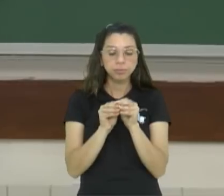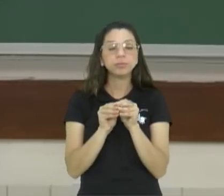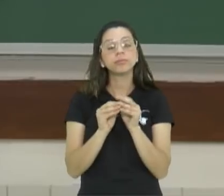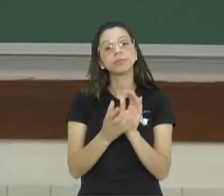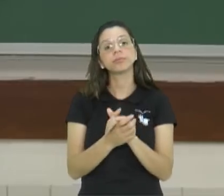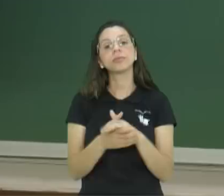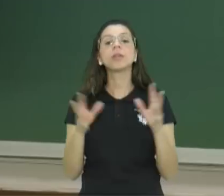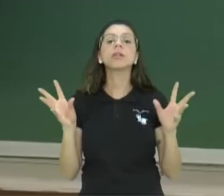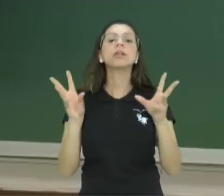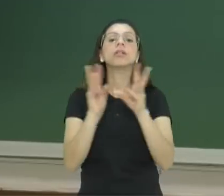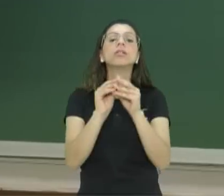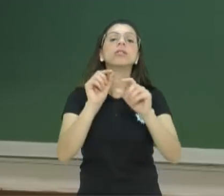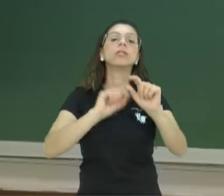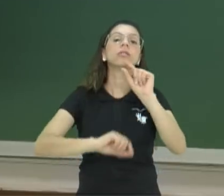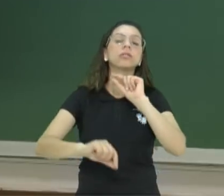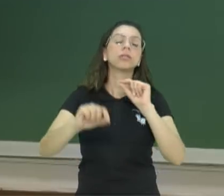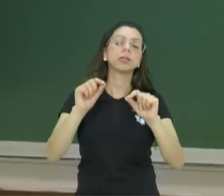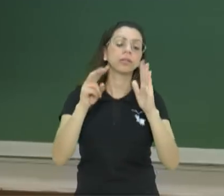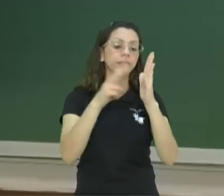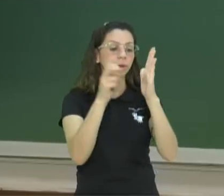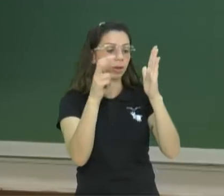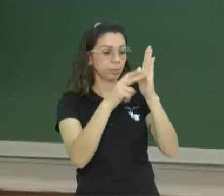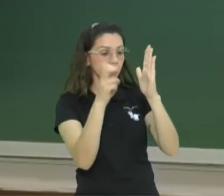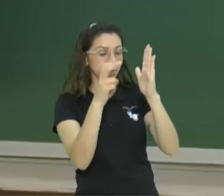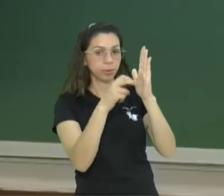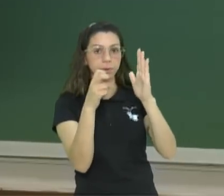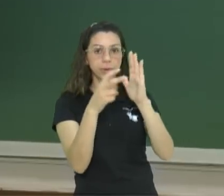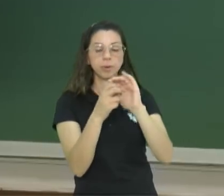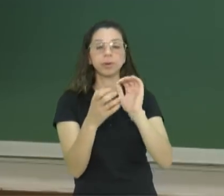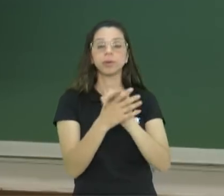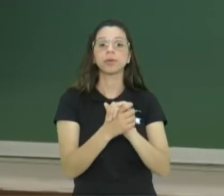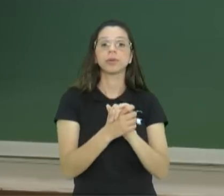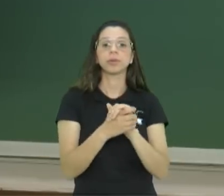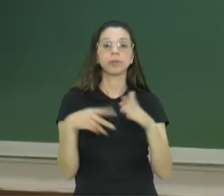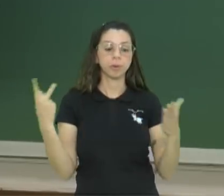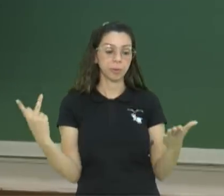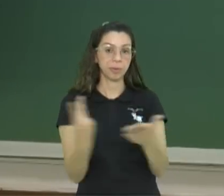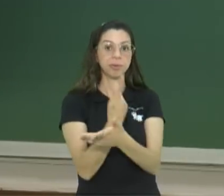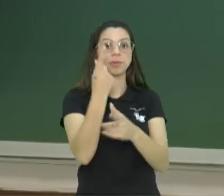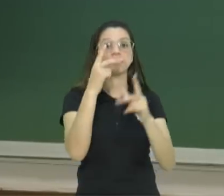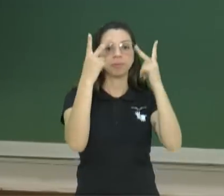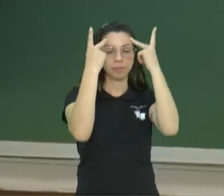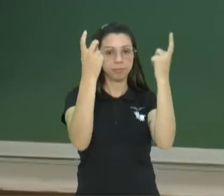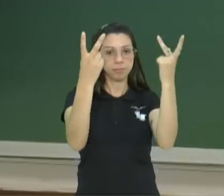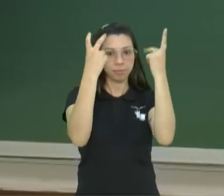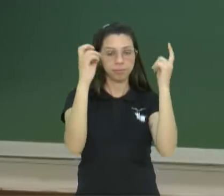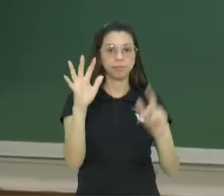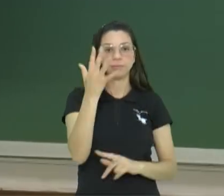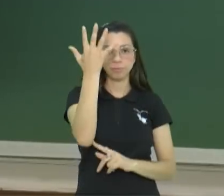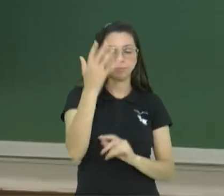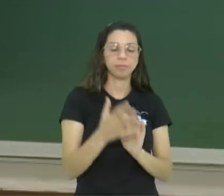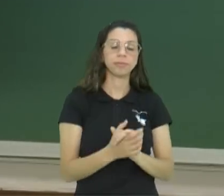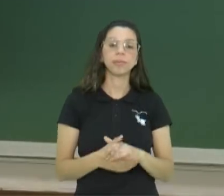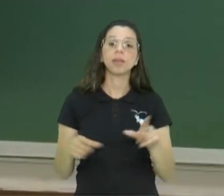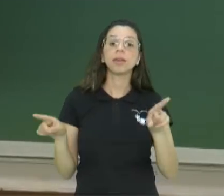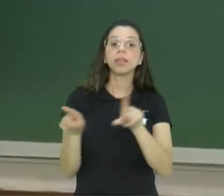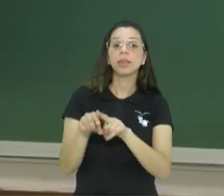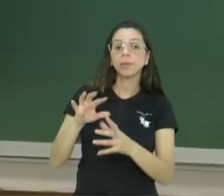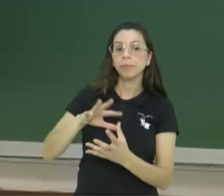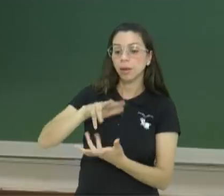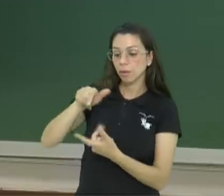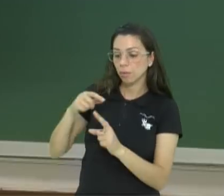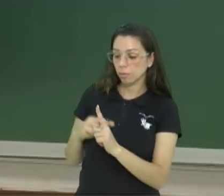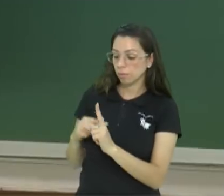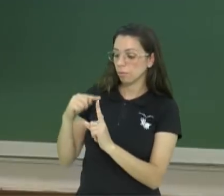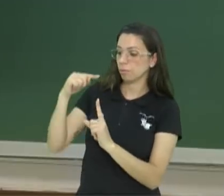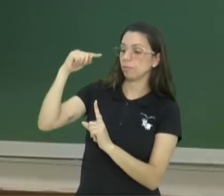Nós revisamos o quê? O vocabulário sobre os desastres naturais e falamos também sobre o aquecimento